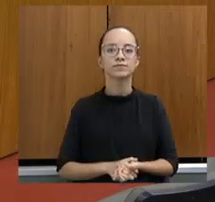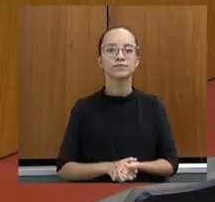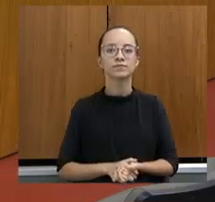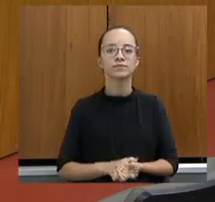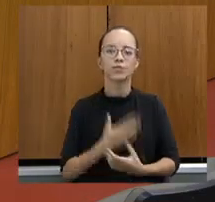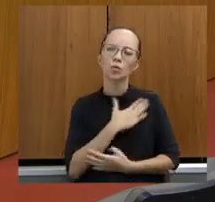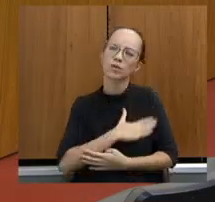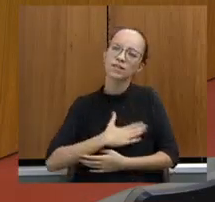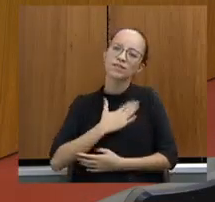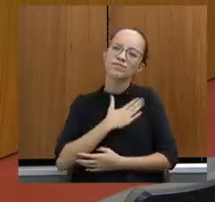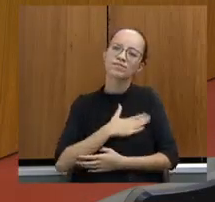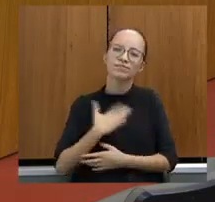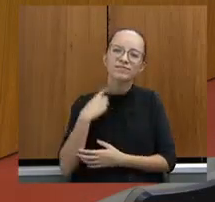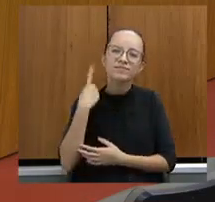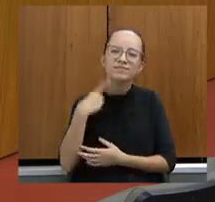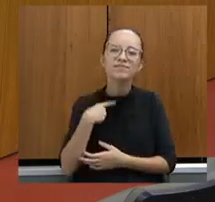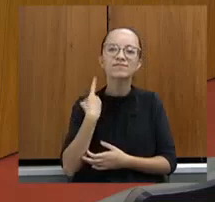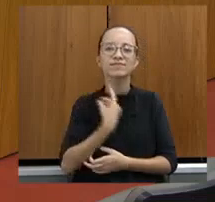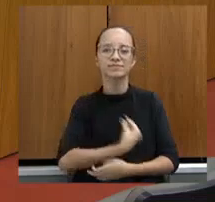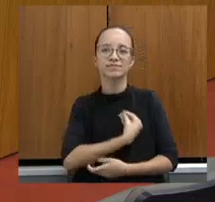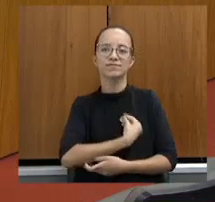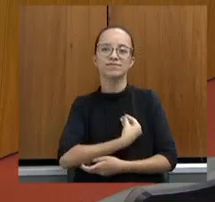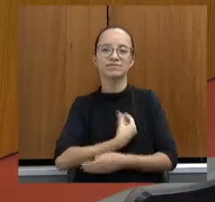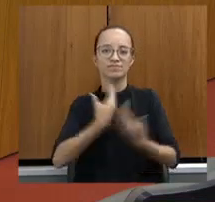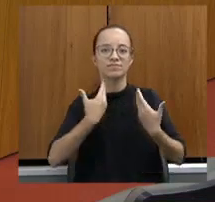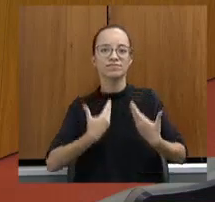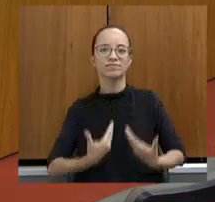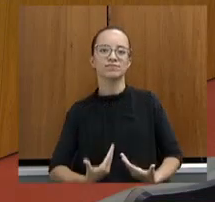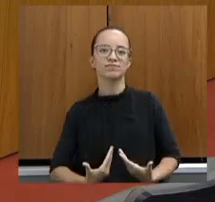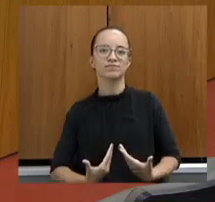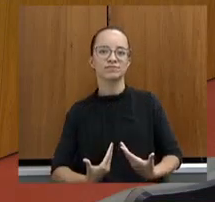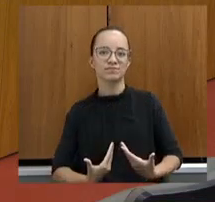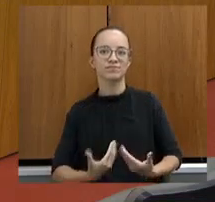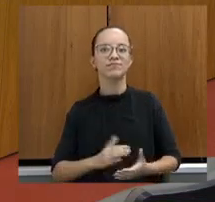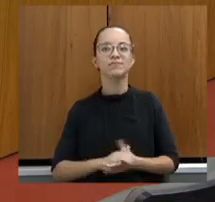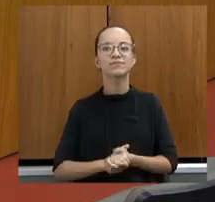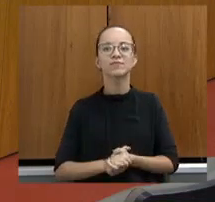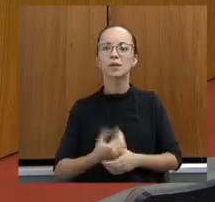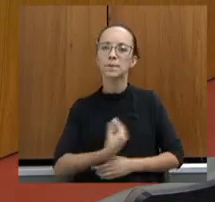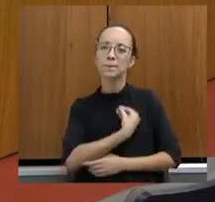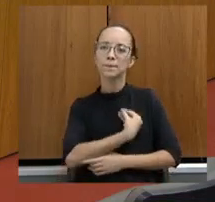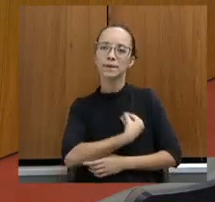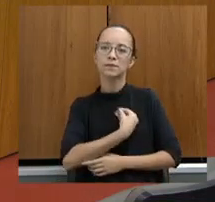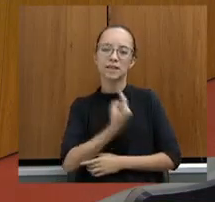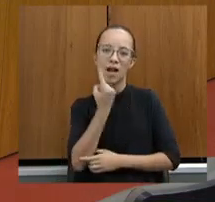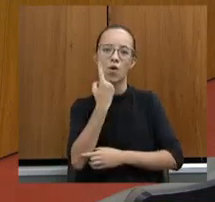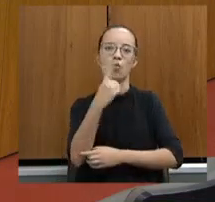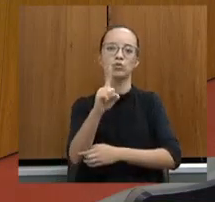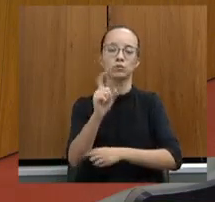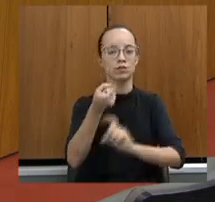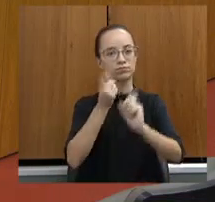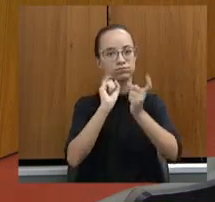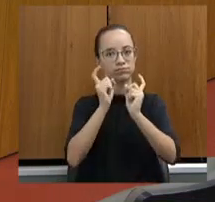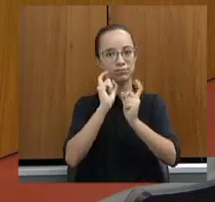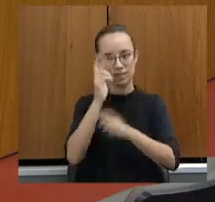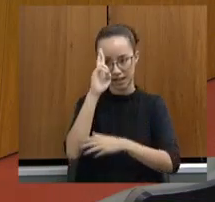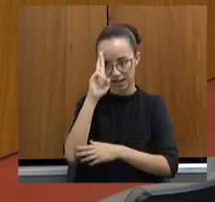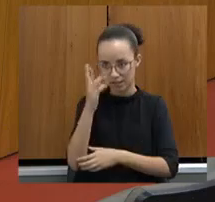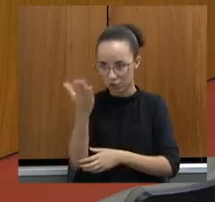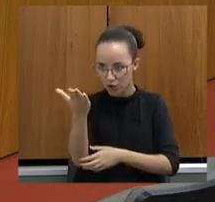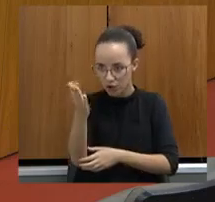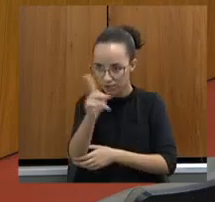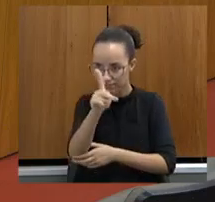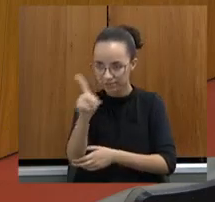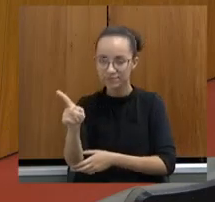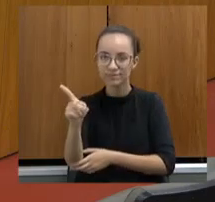um prazer deputada está aqui quase que simbólico né participando da última sessão que a senhora Preside aqui